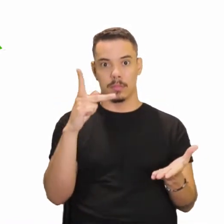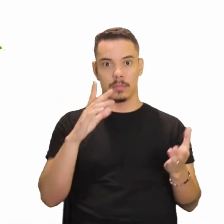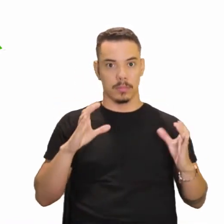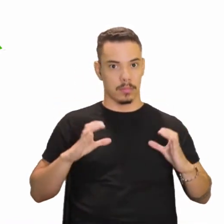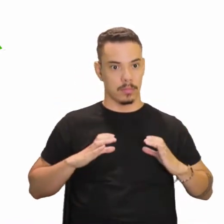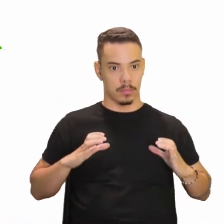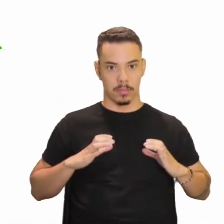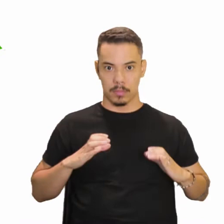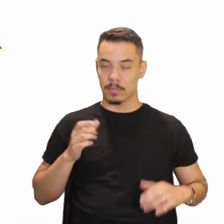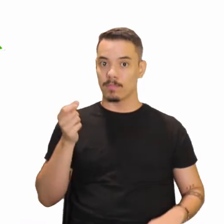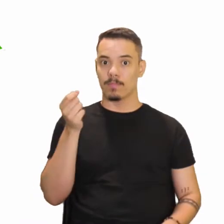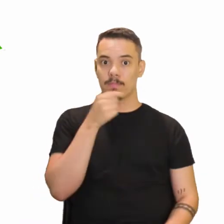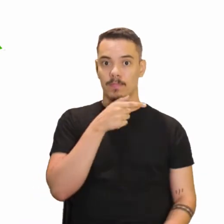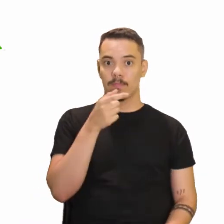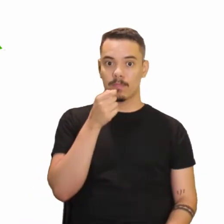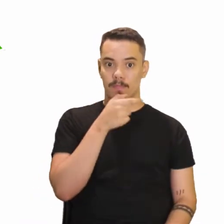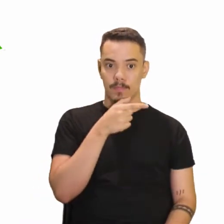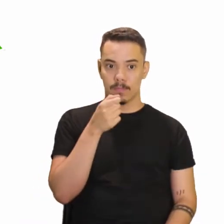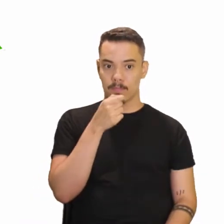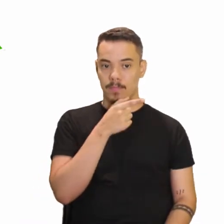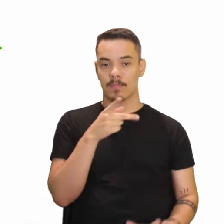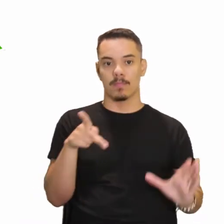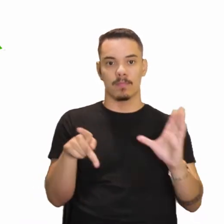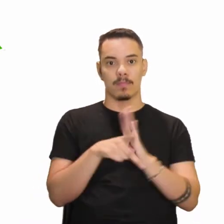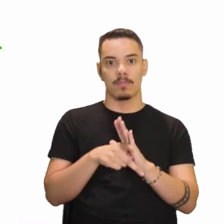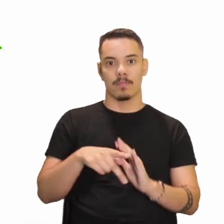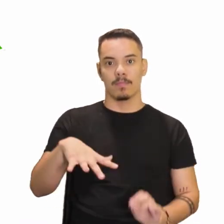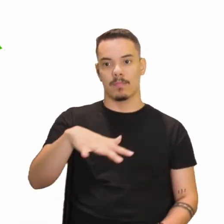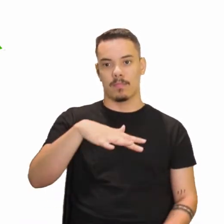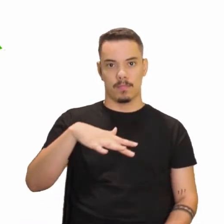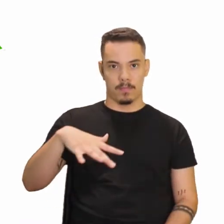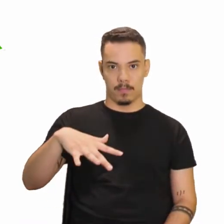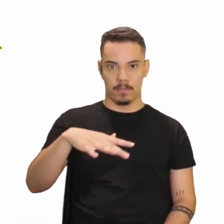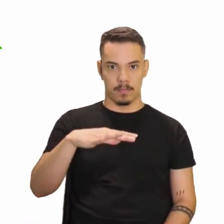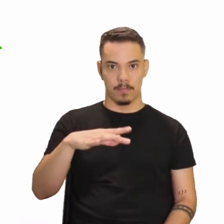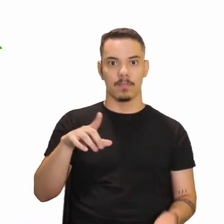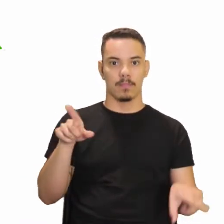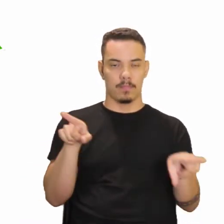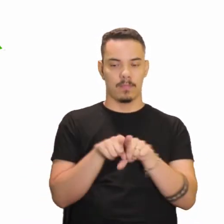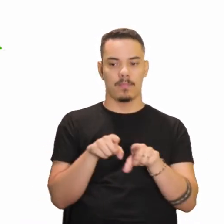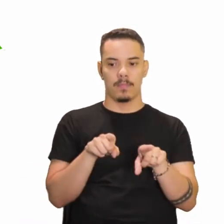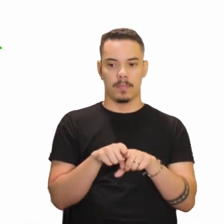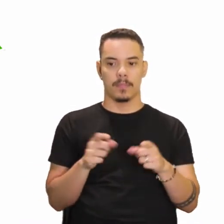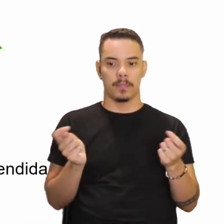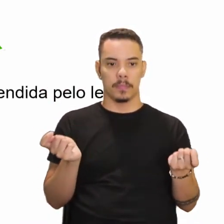uma charge da região também